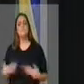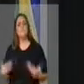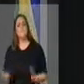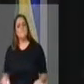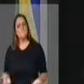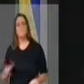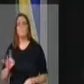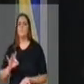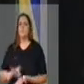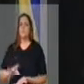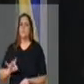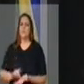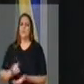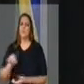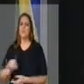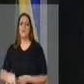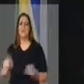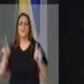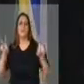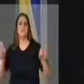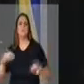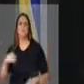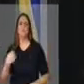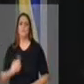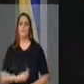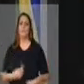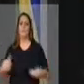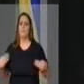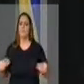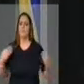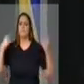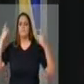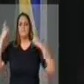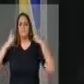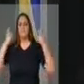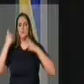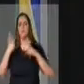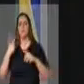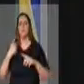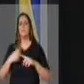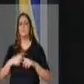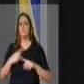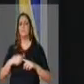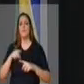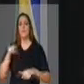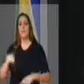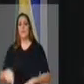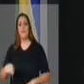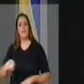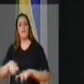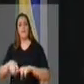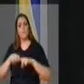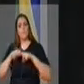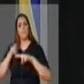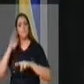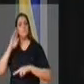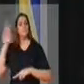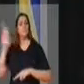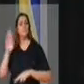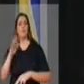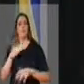mais preocupa o Ministério e será a principal causa de morte de todos os